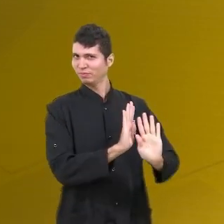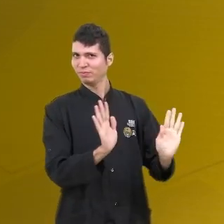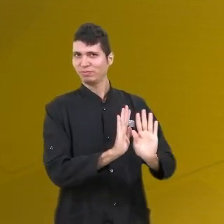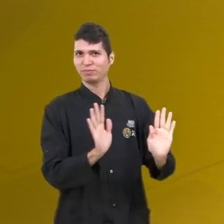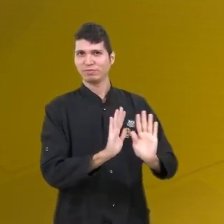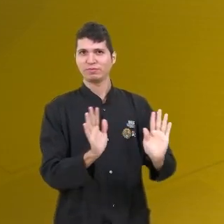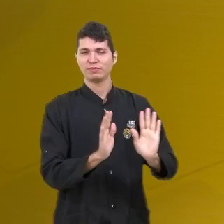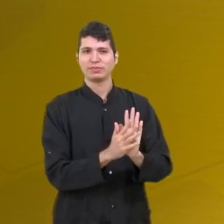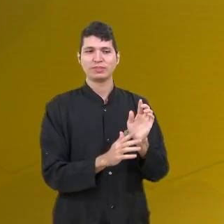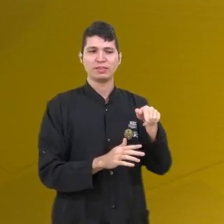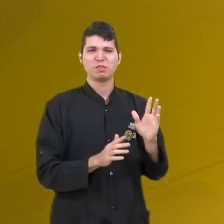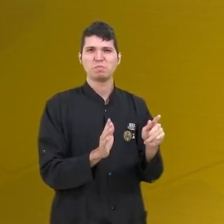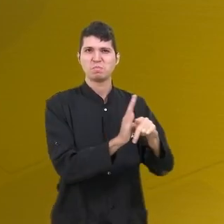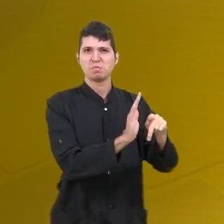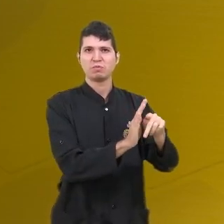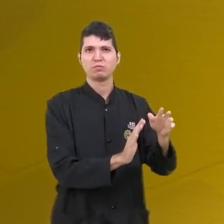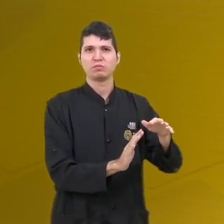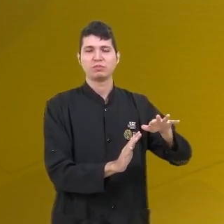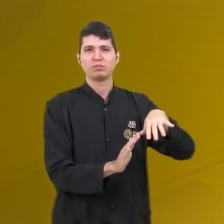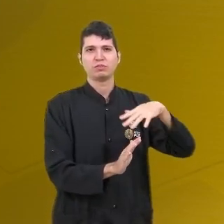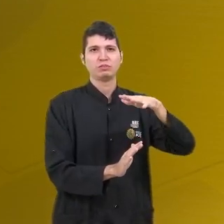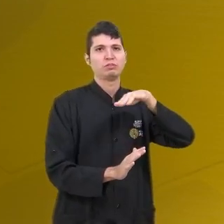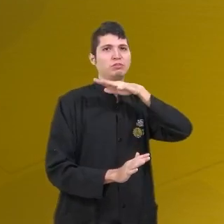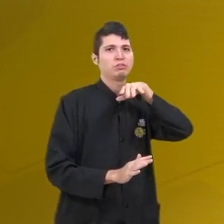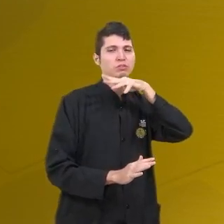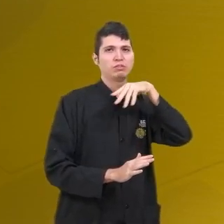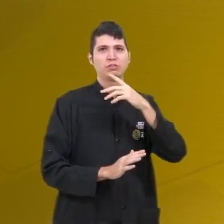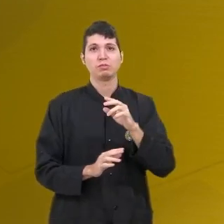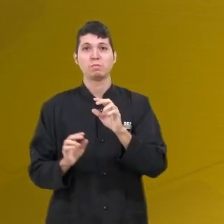animais. Botânica, sobre as plantas.